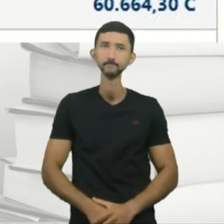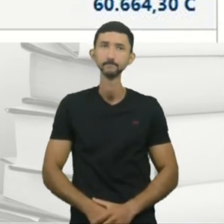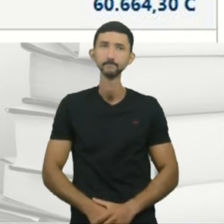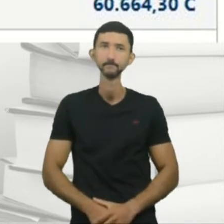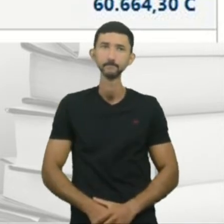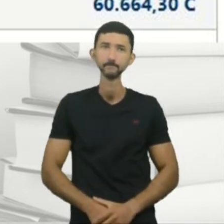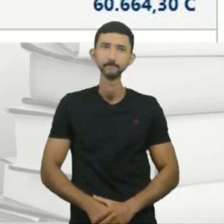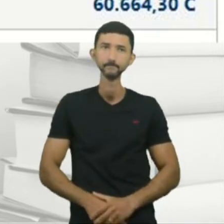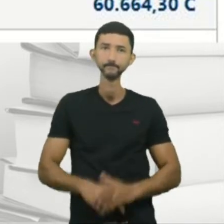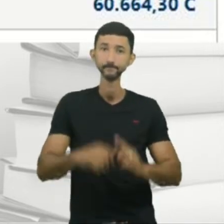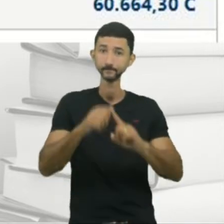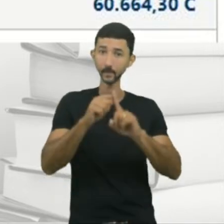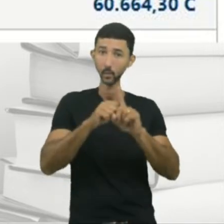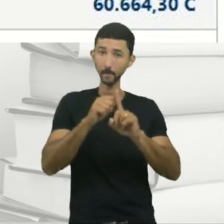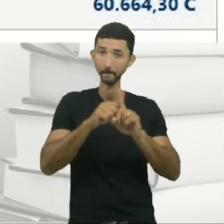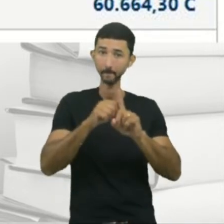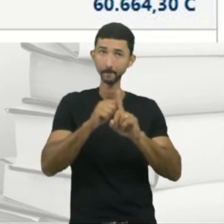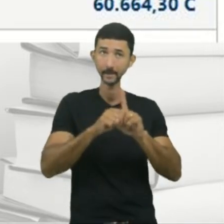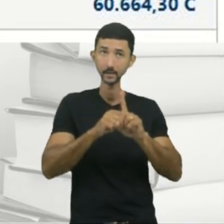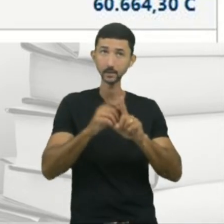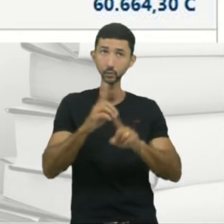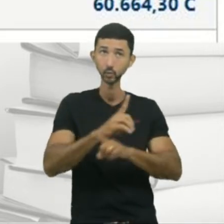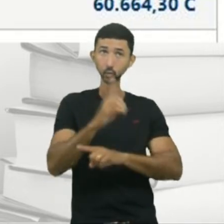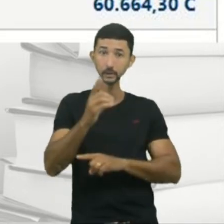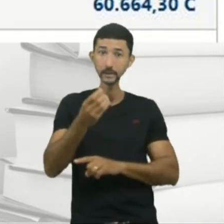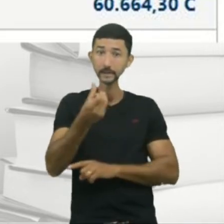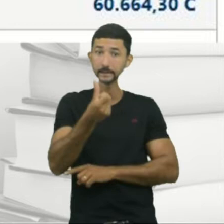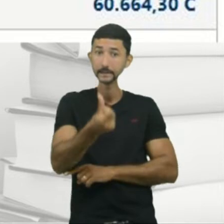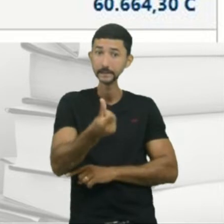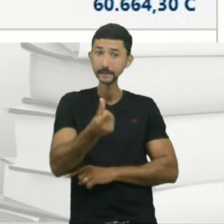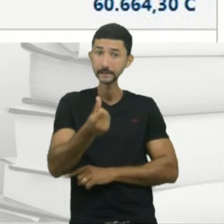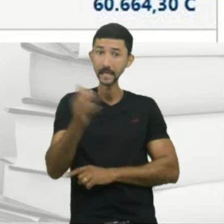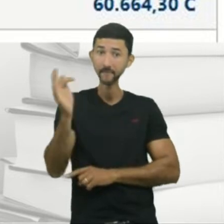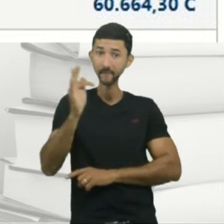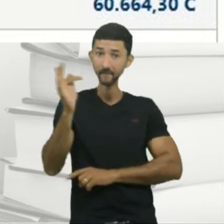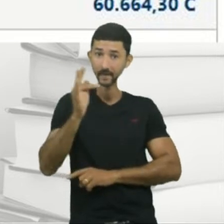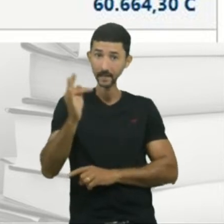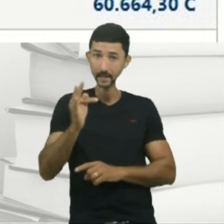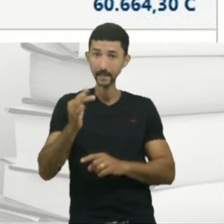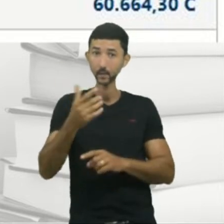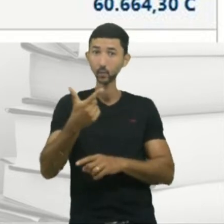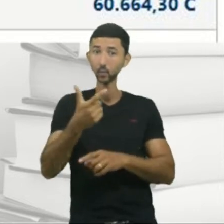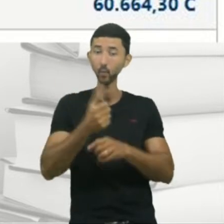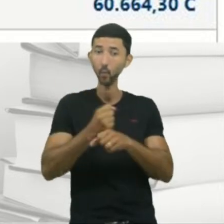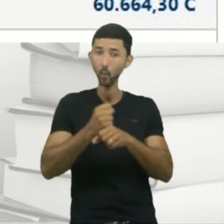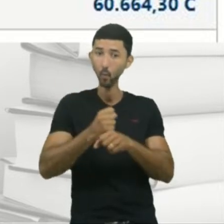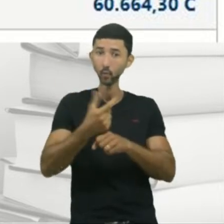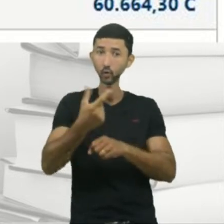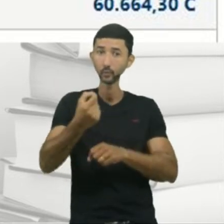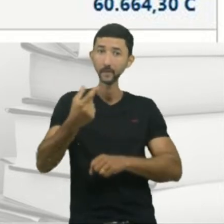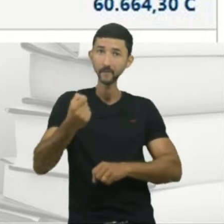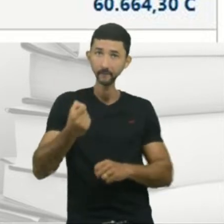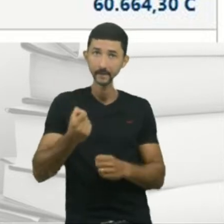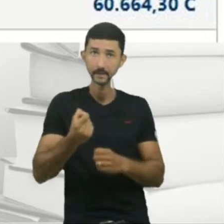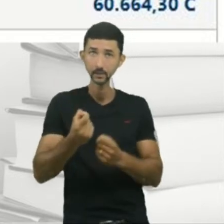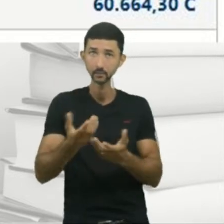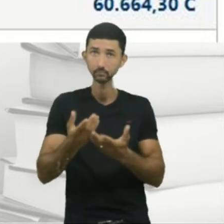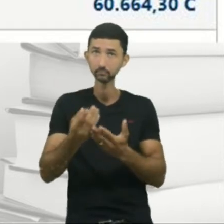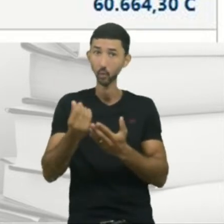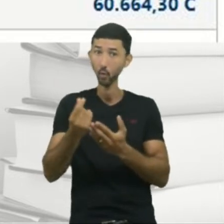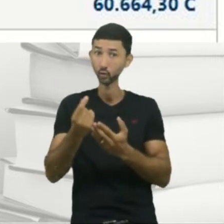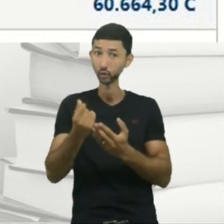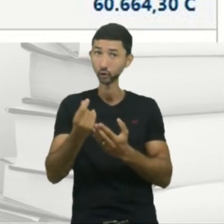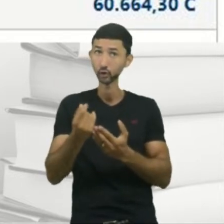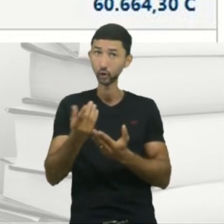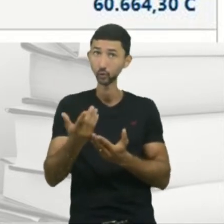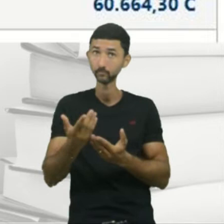que no mês, no dia exatamente 6 de fevereiro de 2020, ele recebeu, olhem aqui,